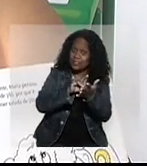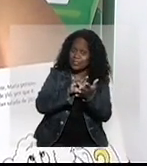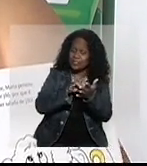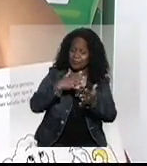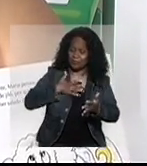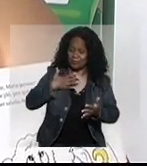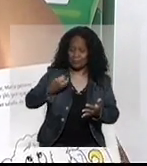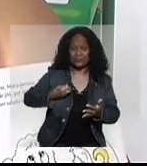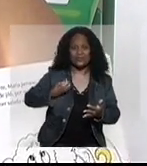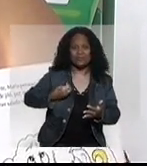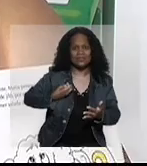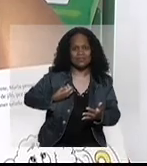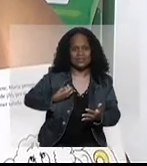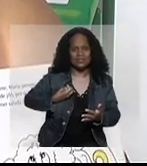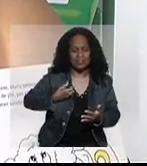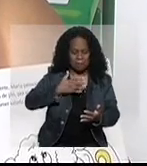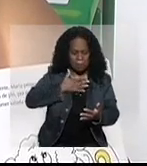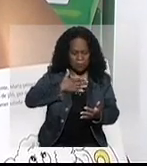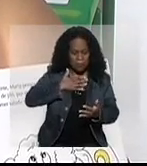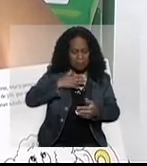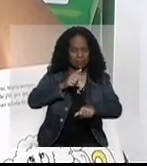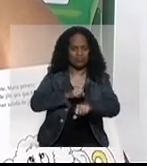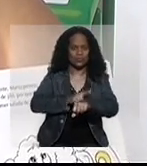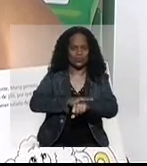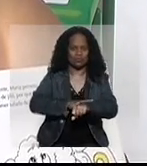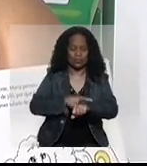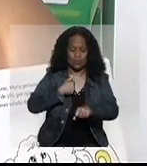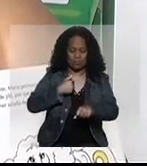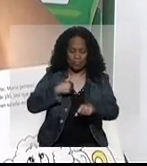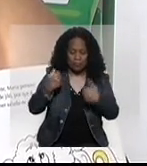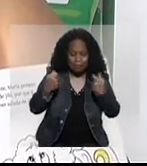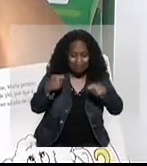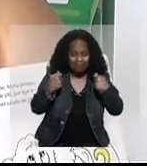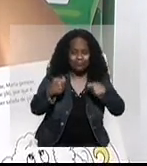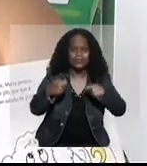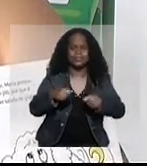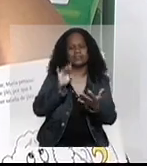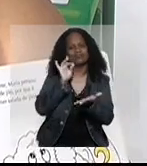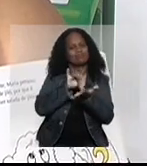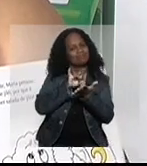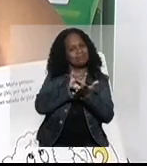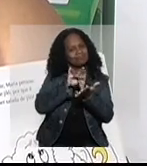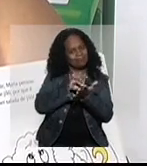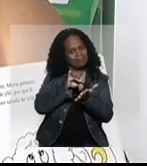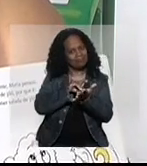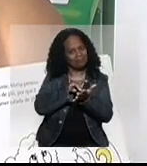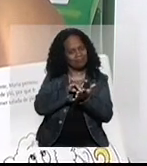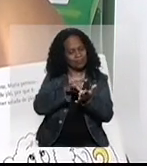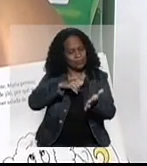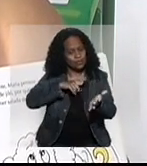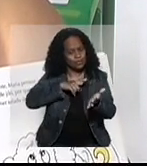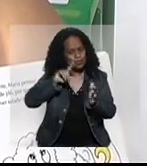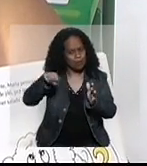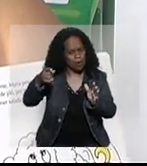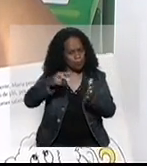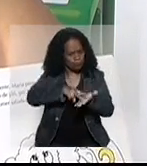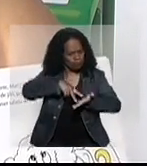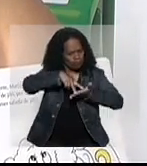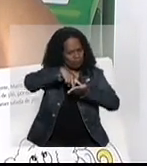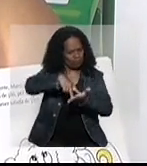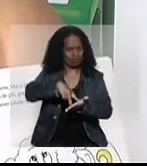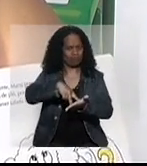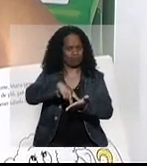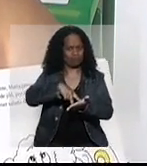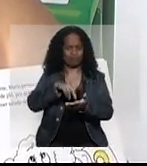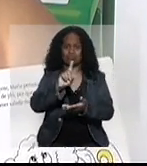história que estava me contando. Estava falando do meu momento, da minha necessidade naquela situação, né, de ter uma outra